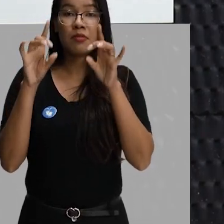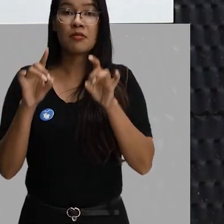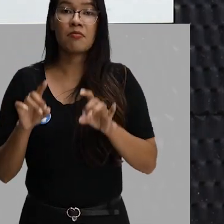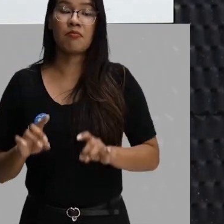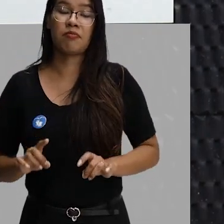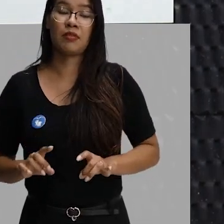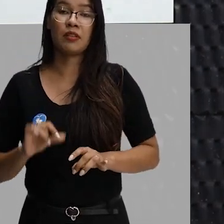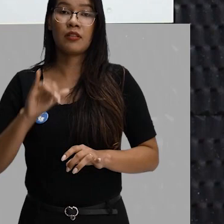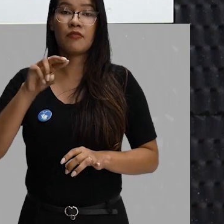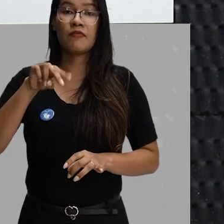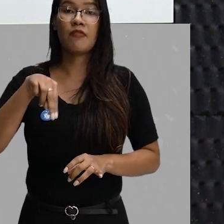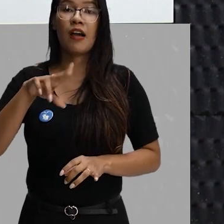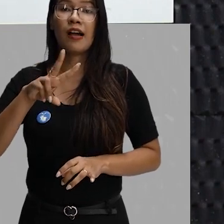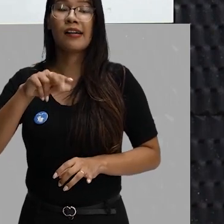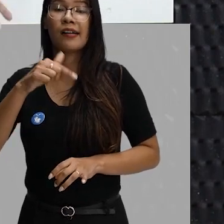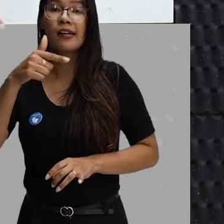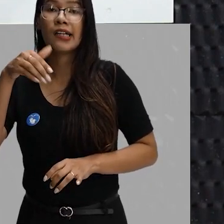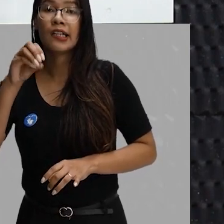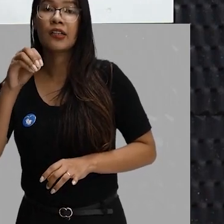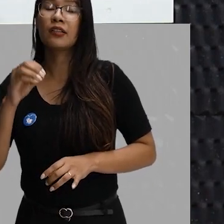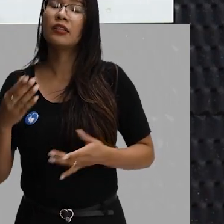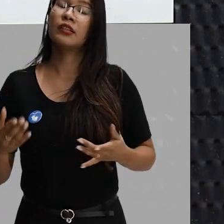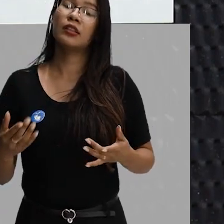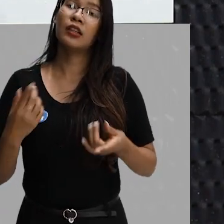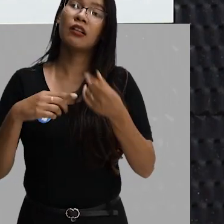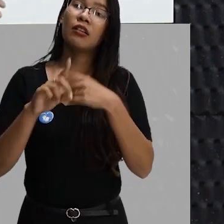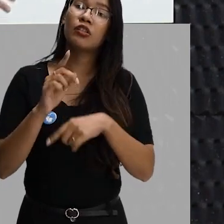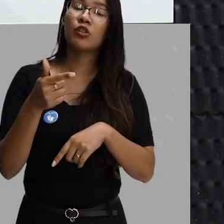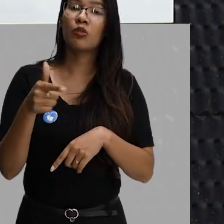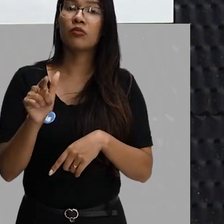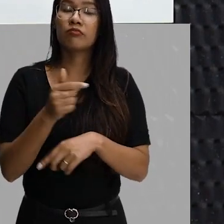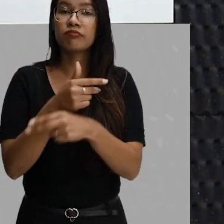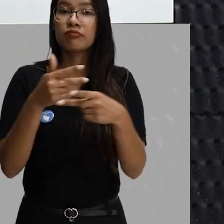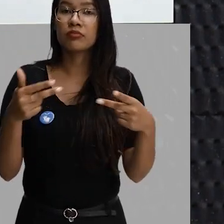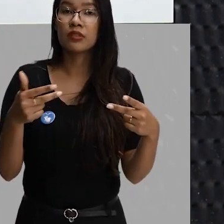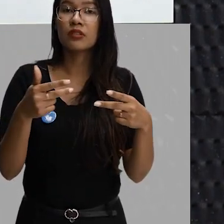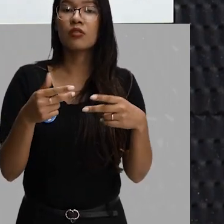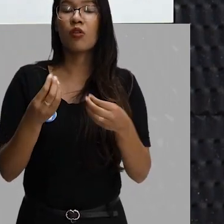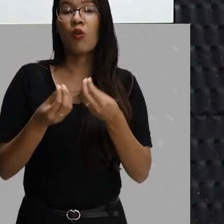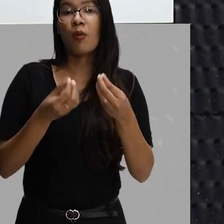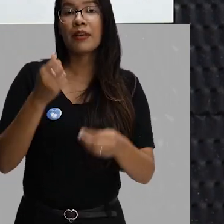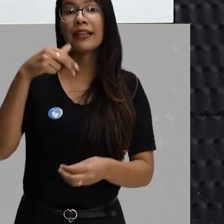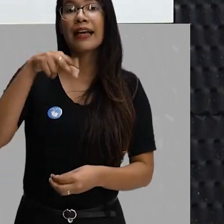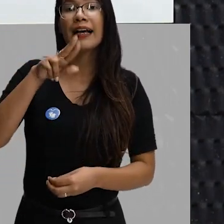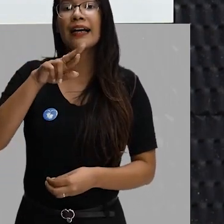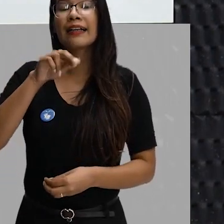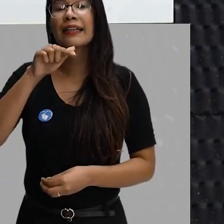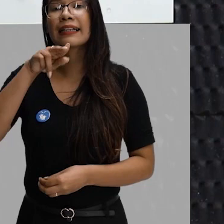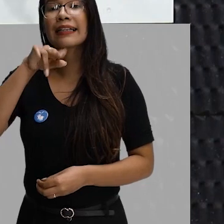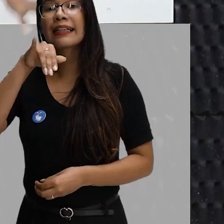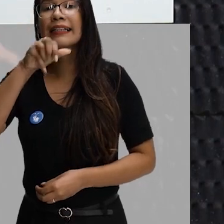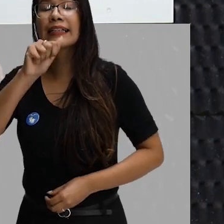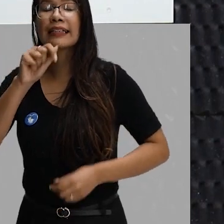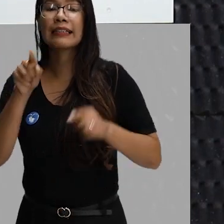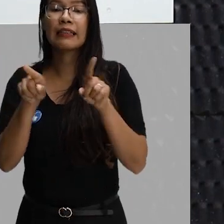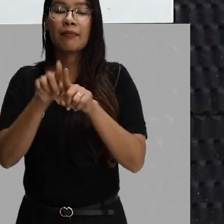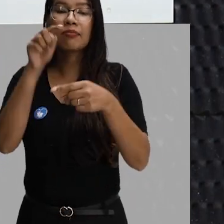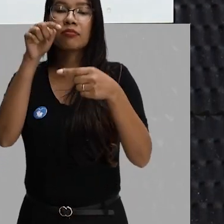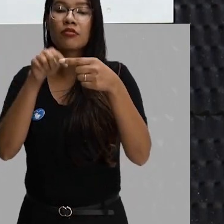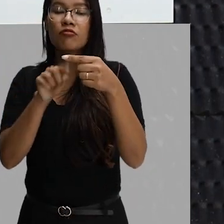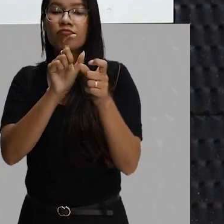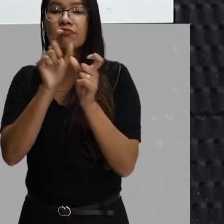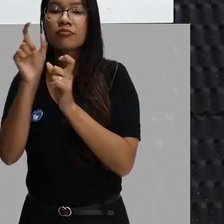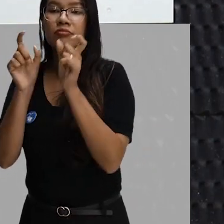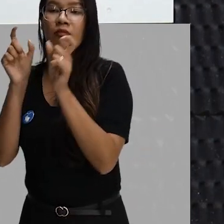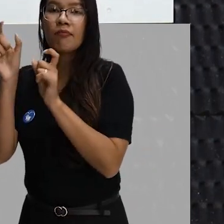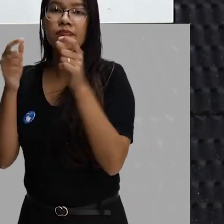caso das invasões bárbaras. Além, é lógico, de outros fatores, né? A anarquia militar, a fragmentação política do território, que alguns